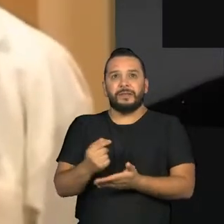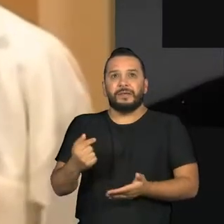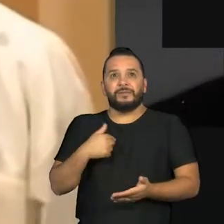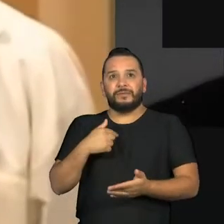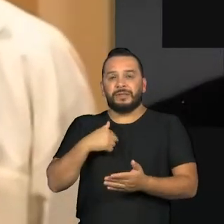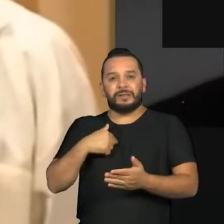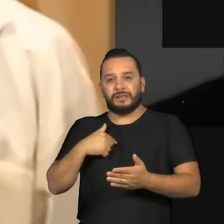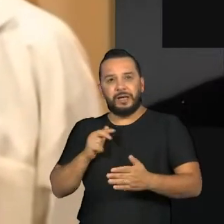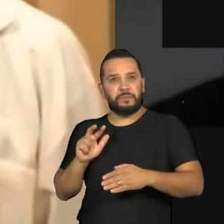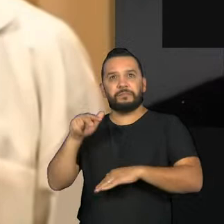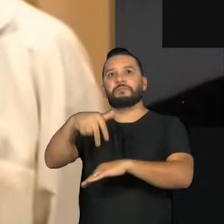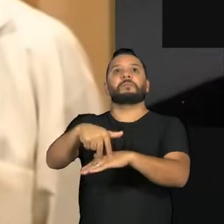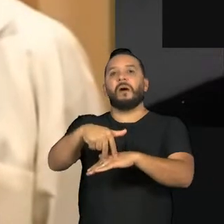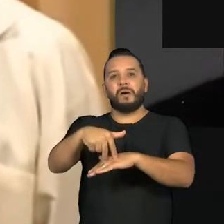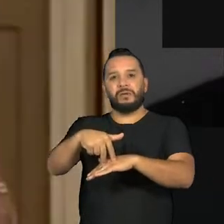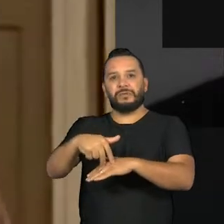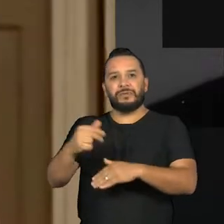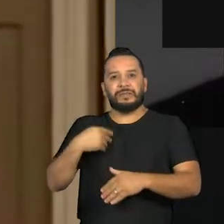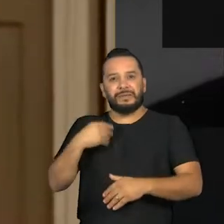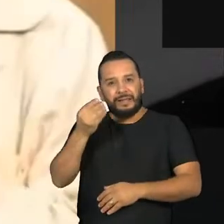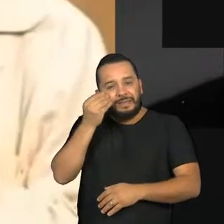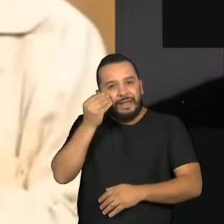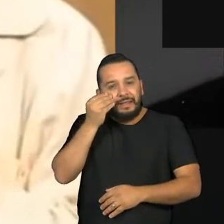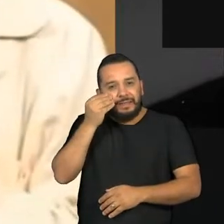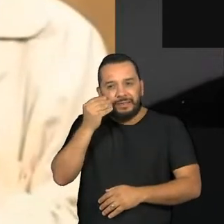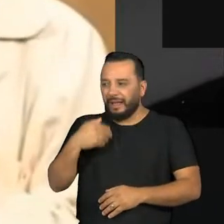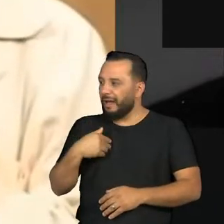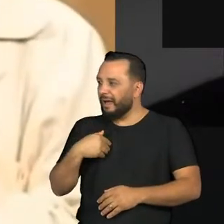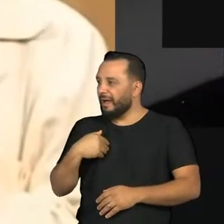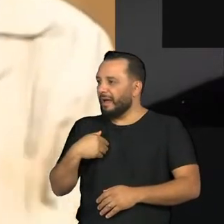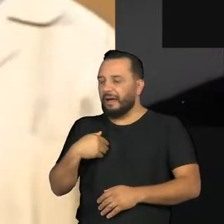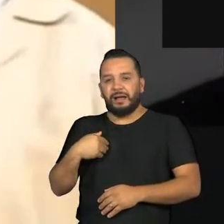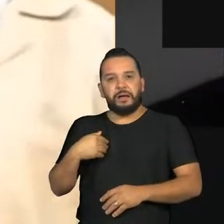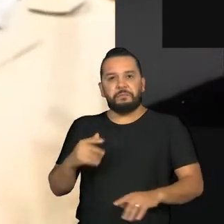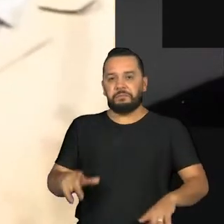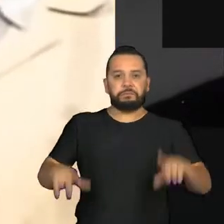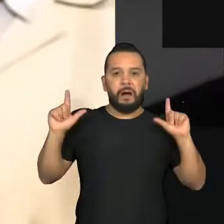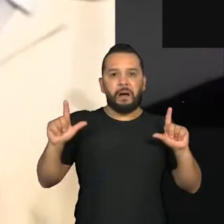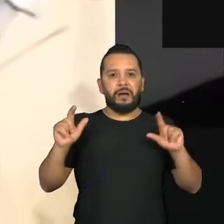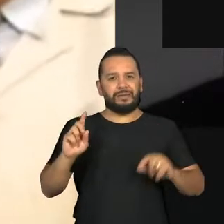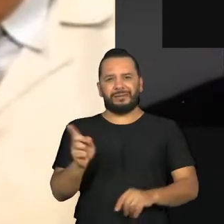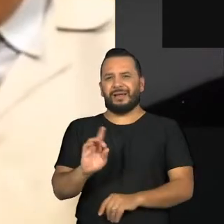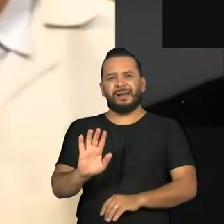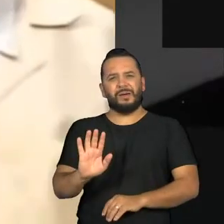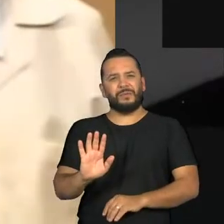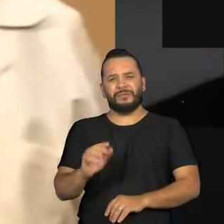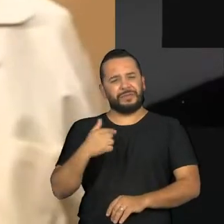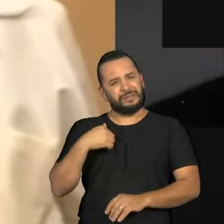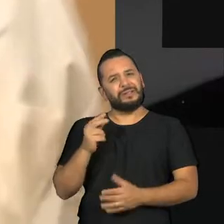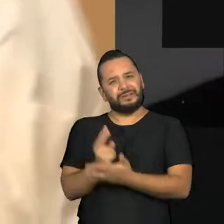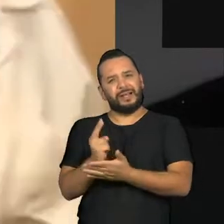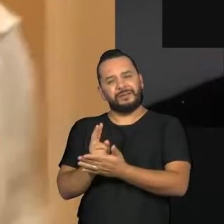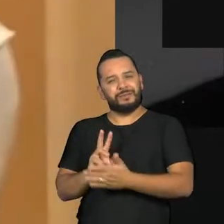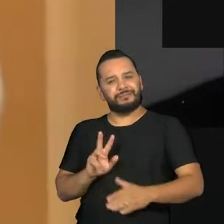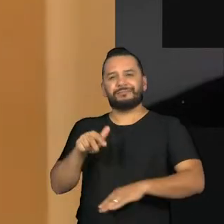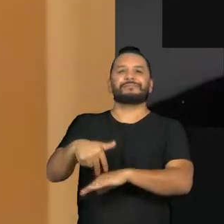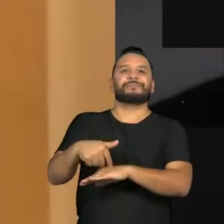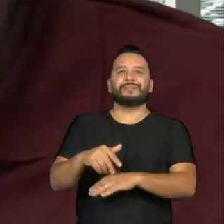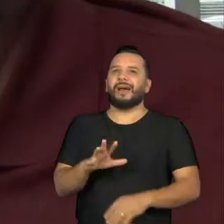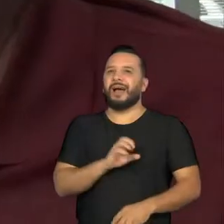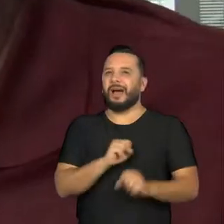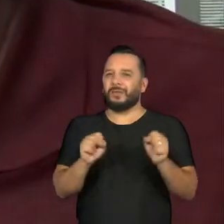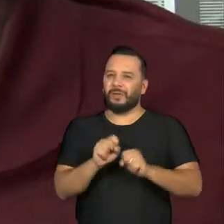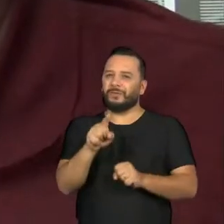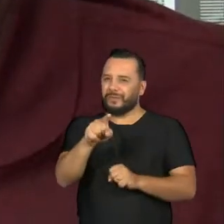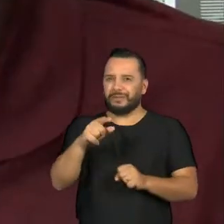roubar ou tentar roubar, já era o centro, né? Eu adoro você, acho